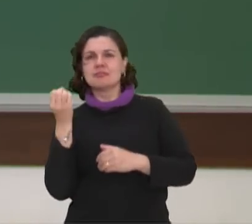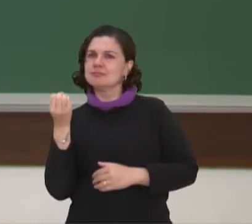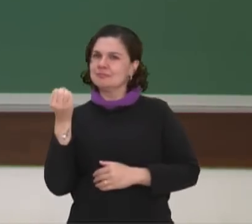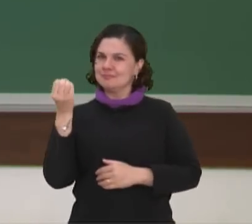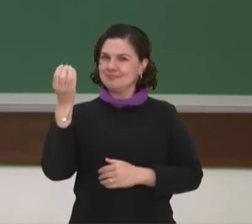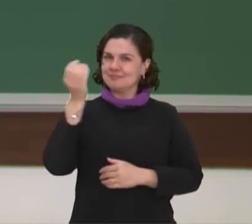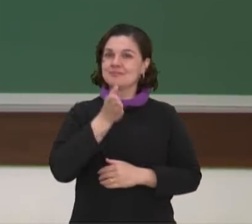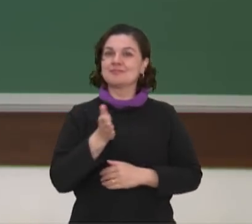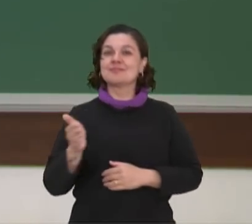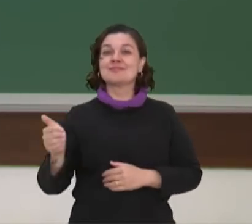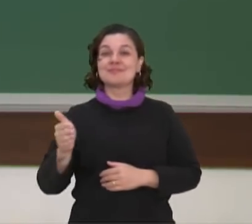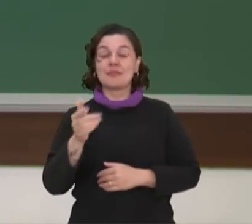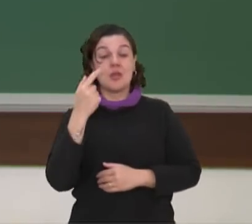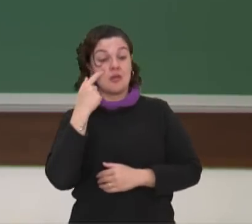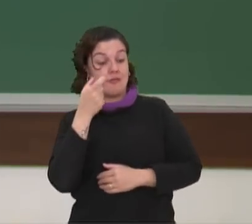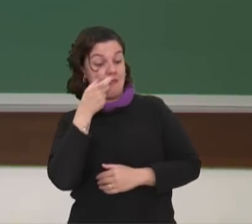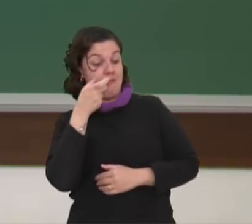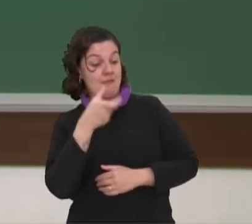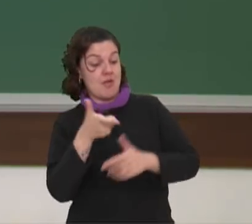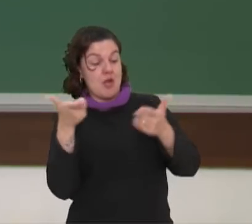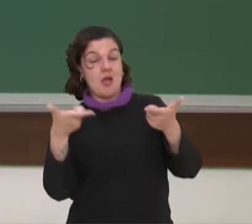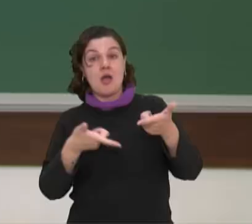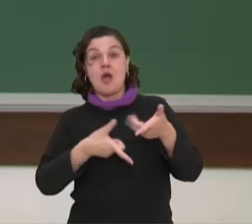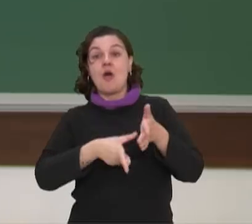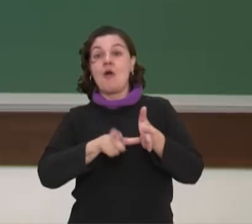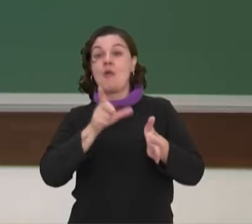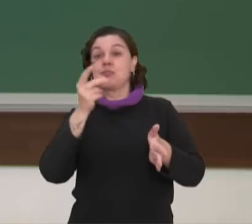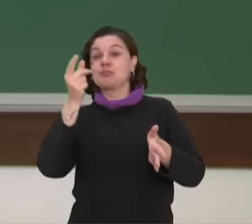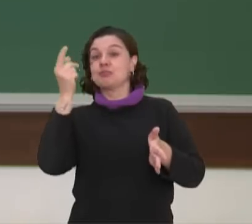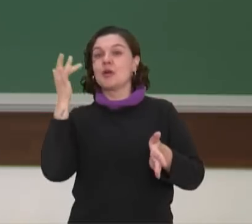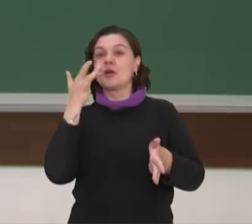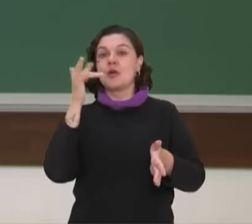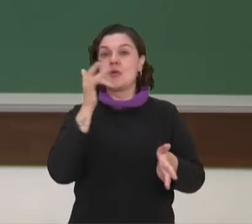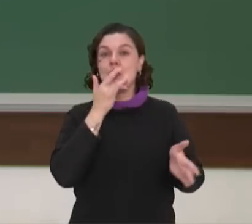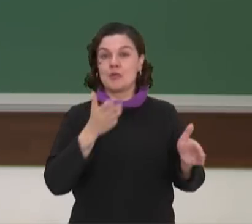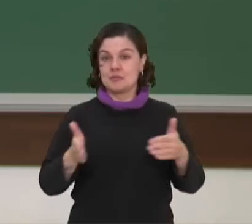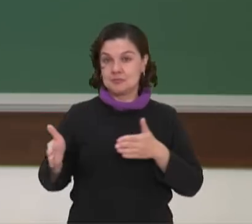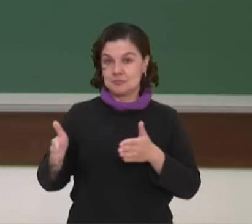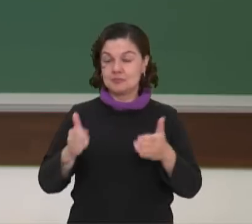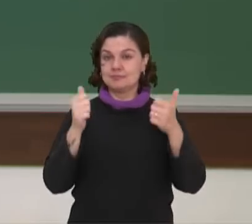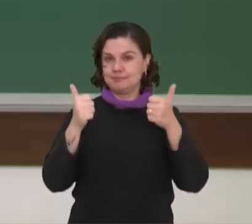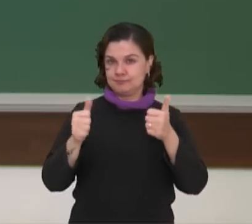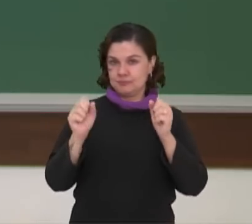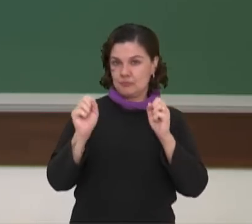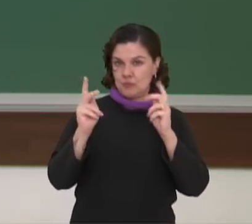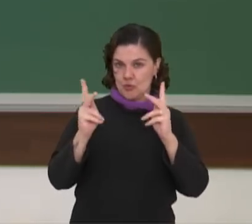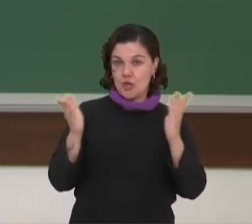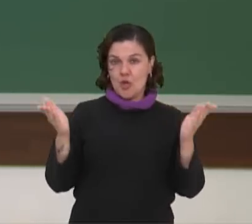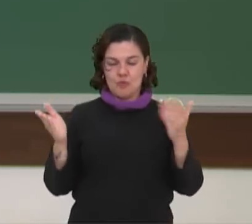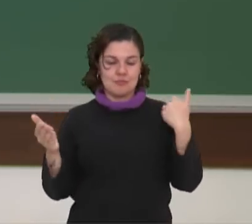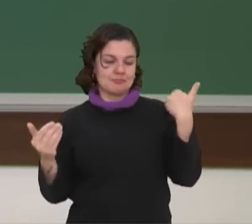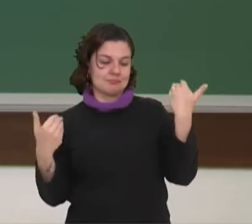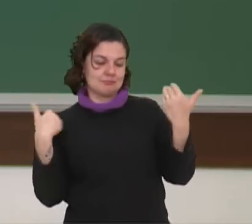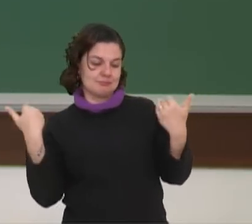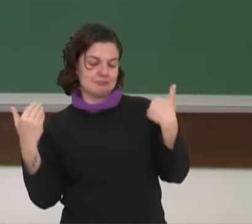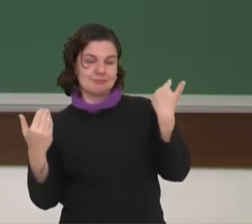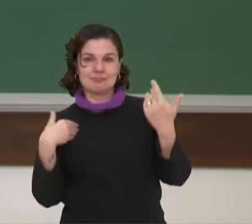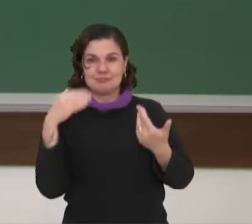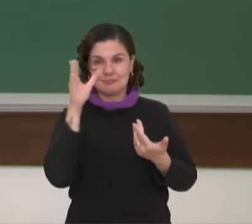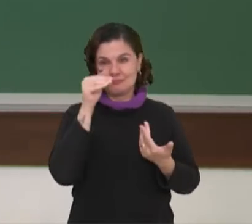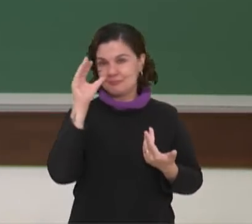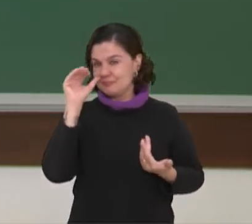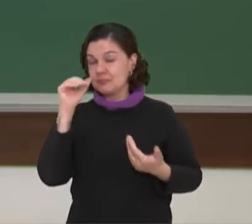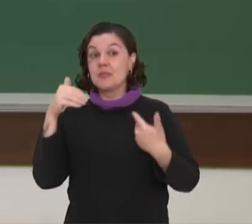fazer esses caminhos e ver por onde esse ouro passava, ok? Hoje são caminhos turísticos aí para